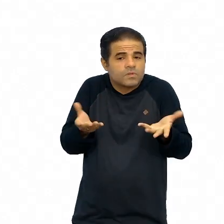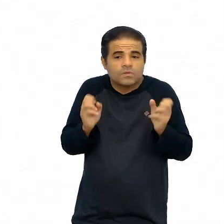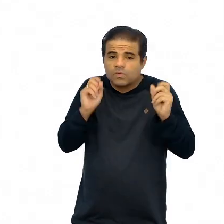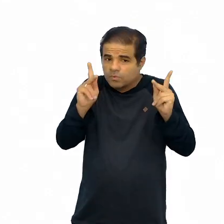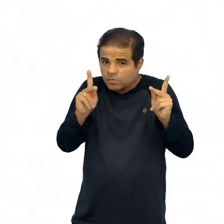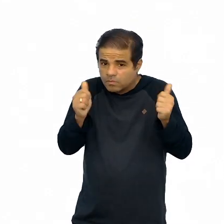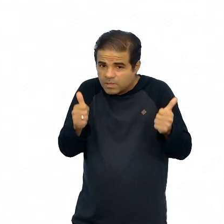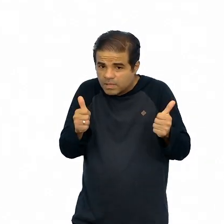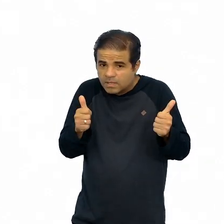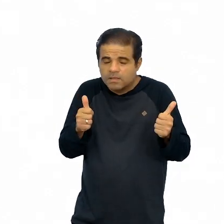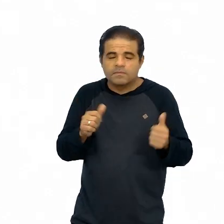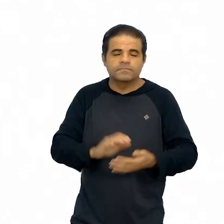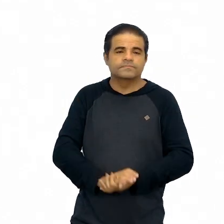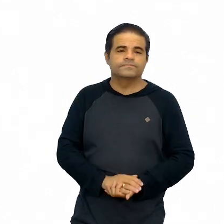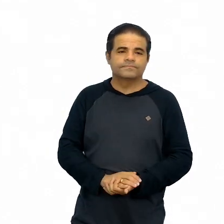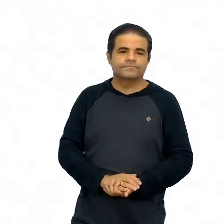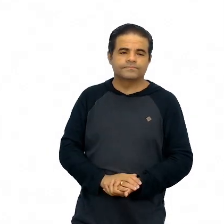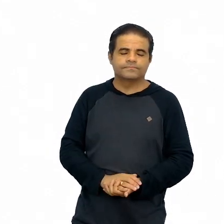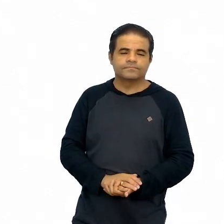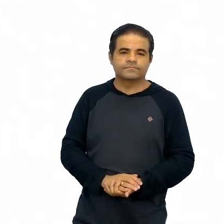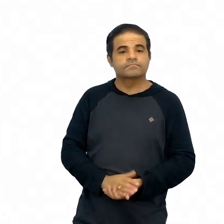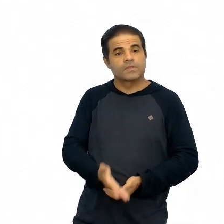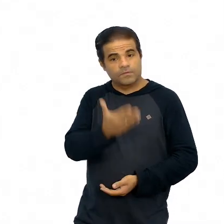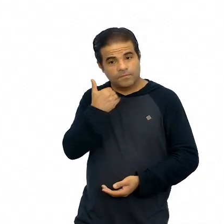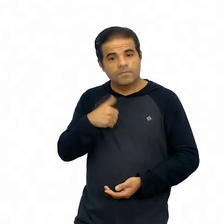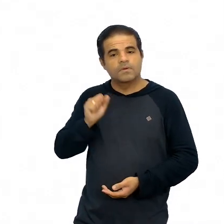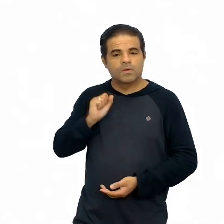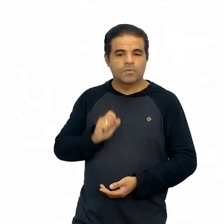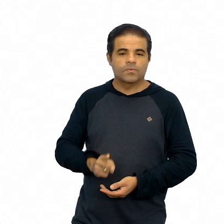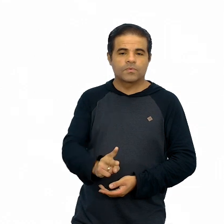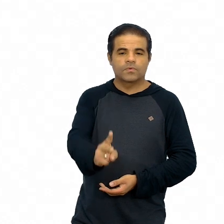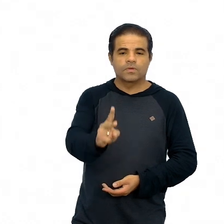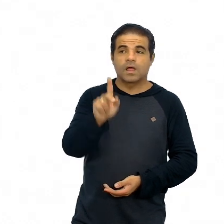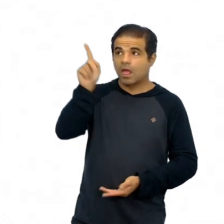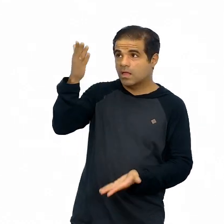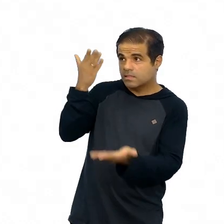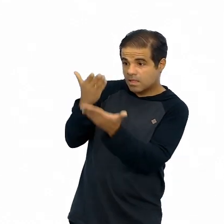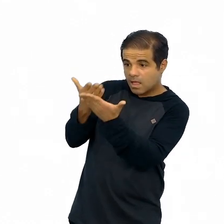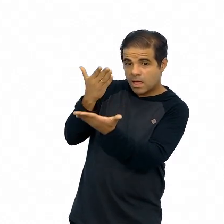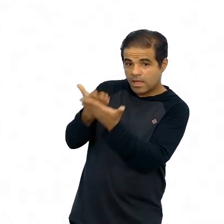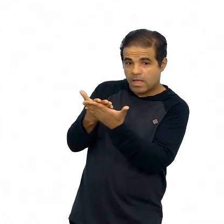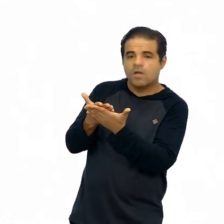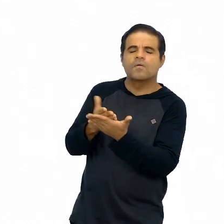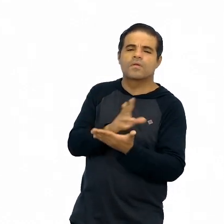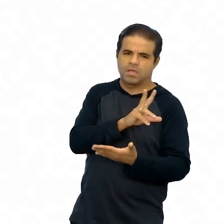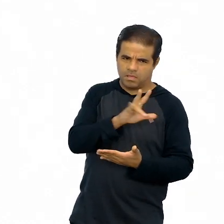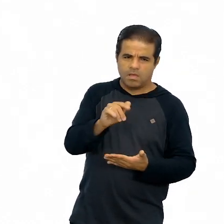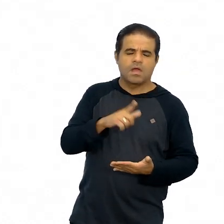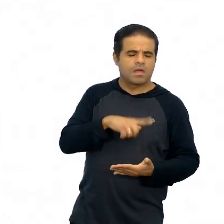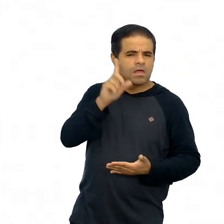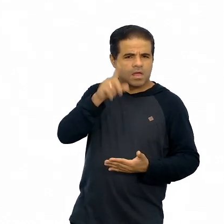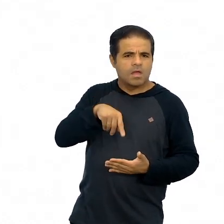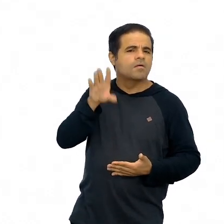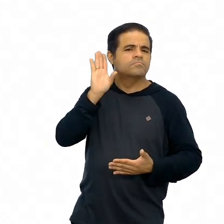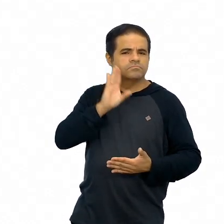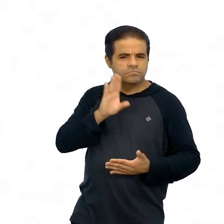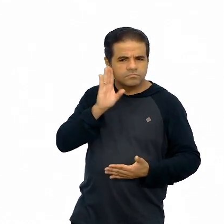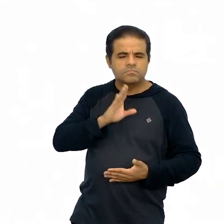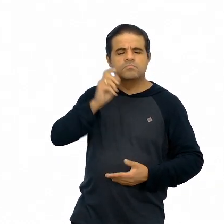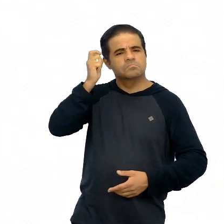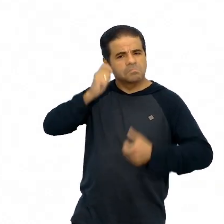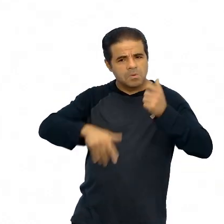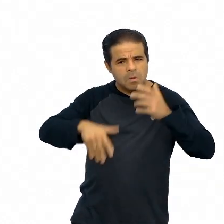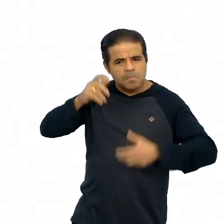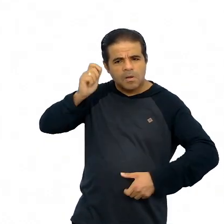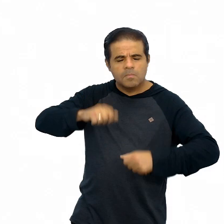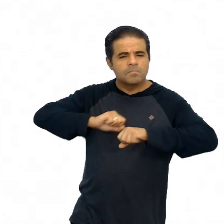ok com o prisma? Então, vamos lá, né? Essa aula também traz bastante números reais,